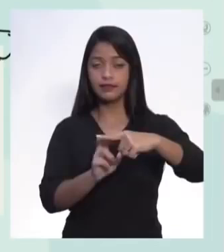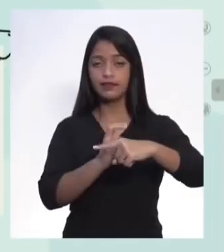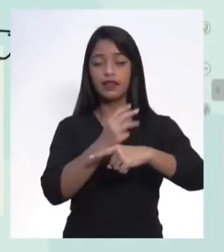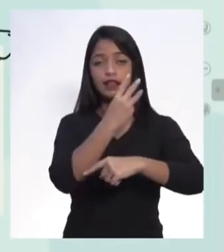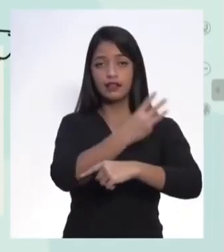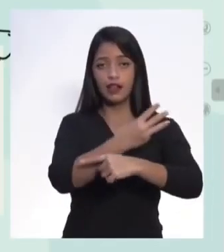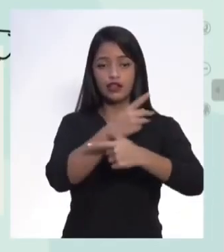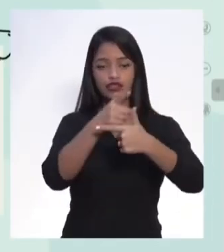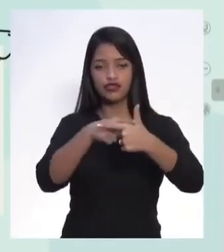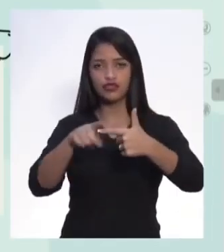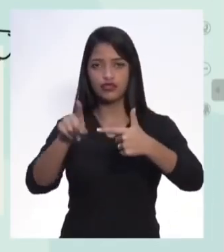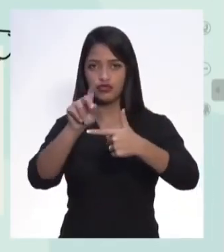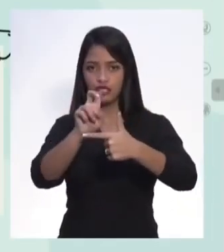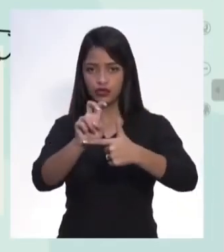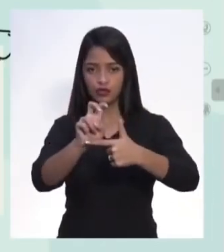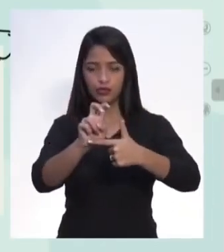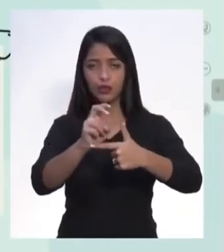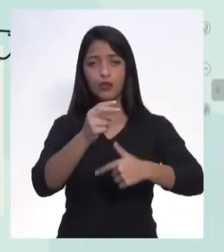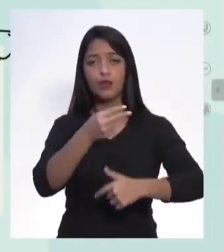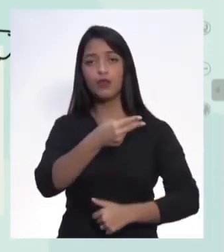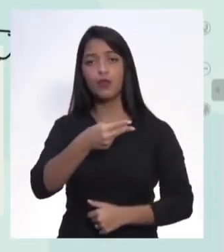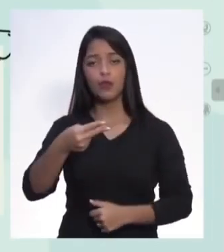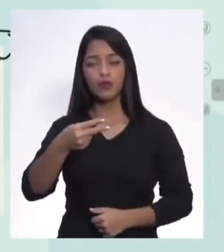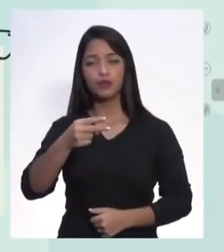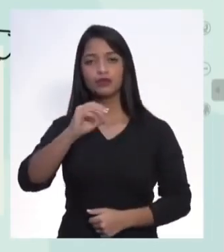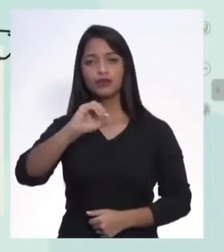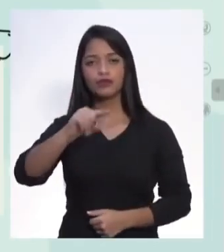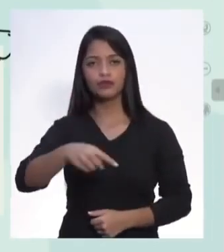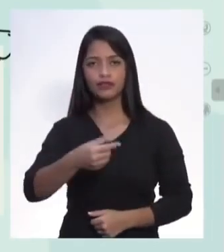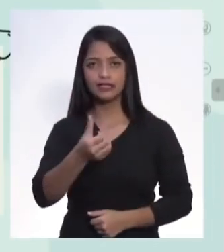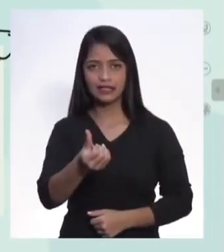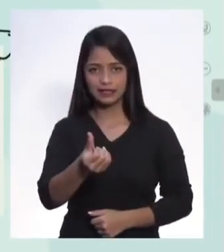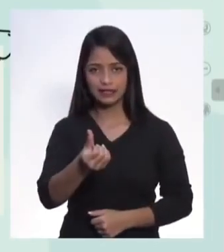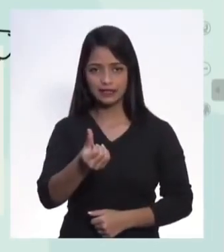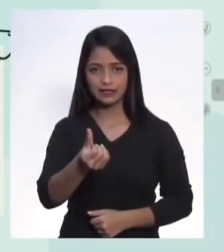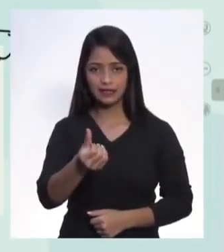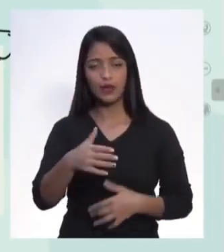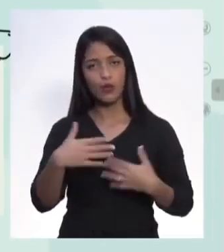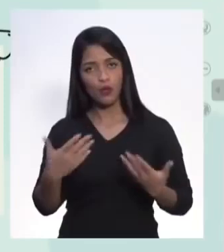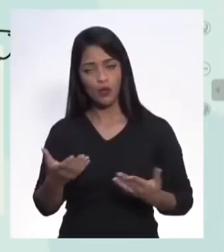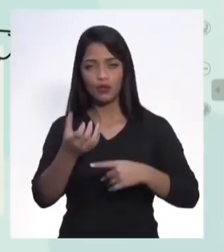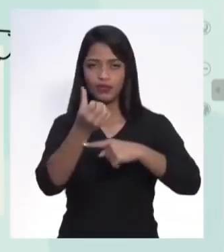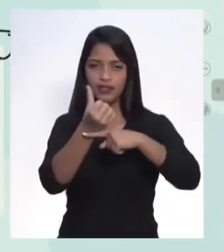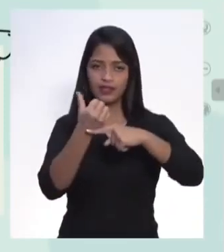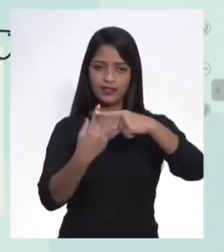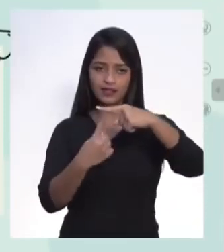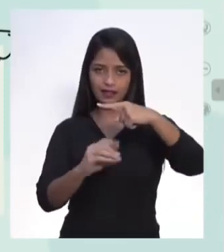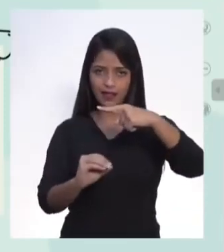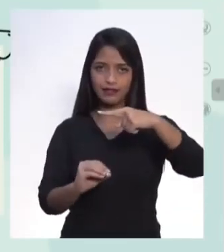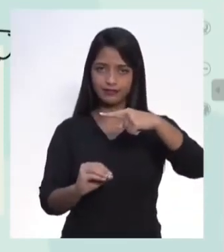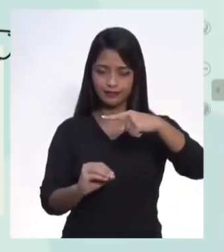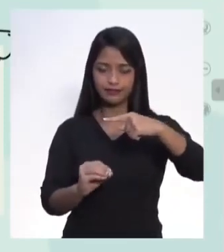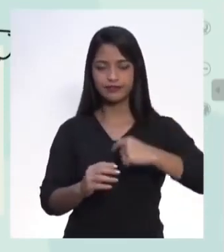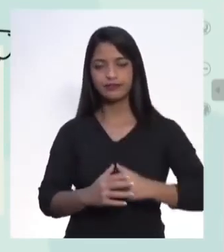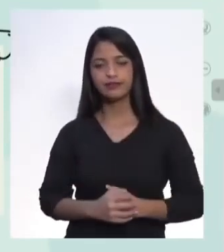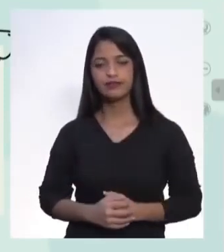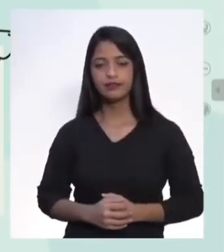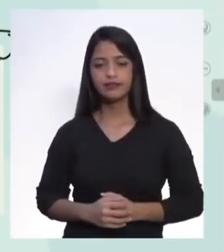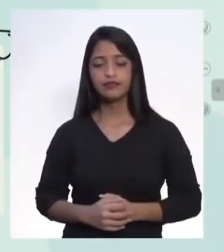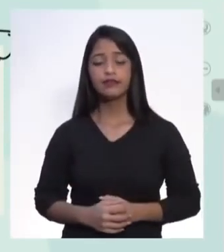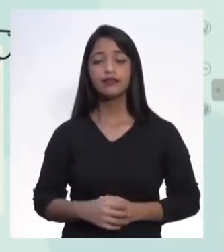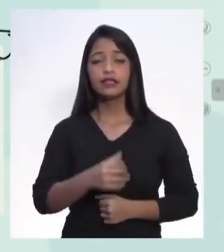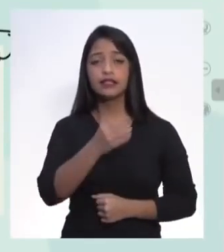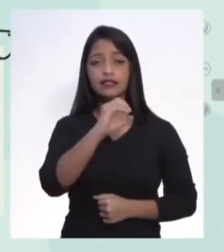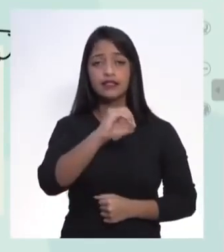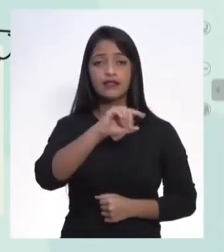3 quintos, teremos ali o 0,6 ou 6 décimos. Faço a multiplicação dele por 100